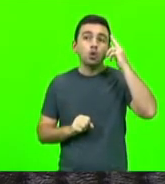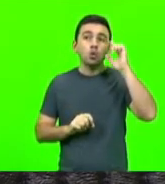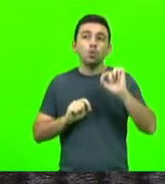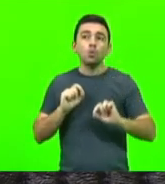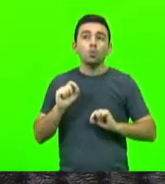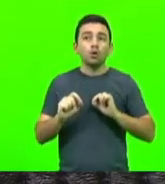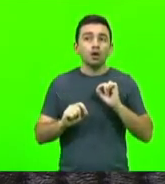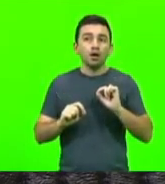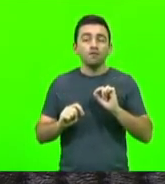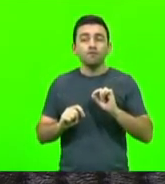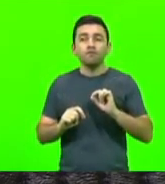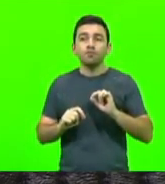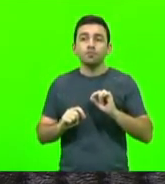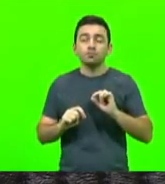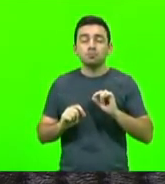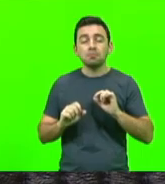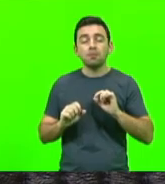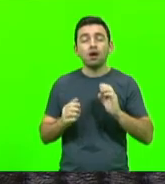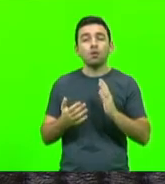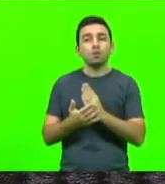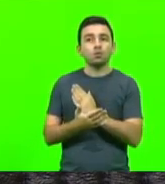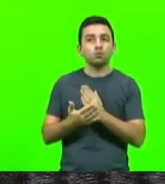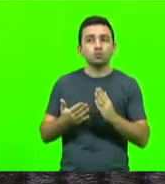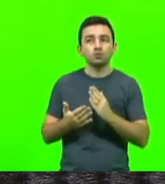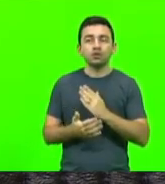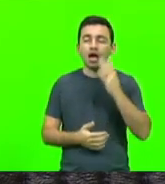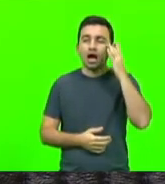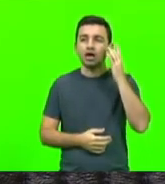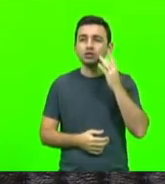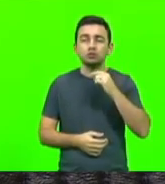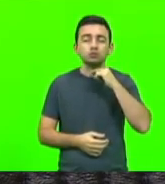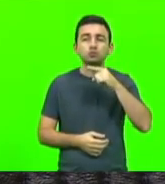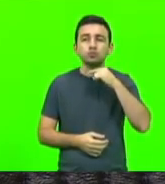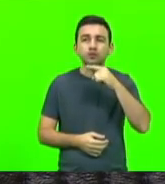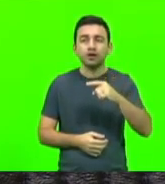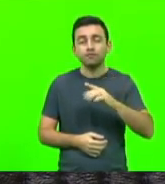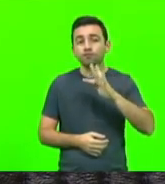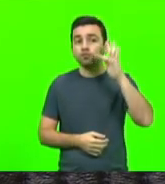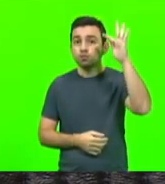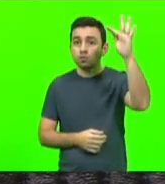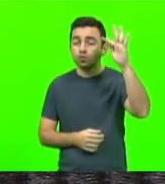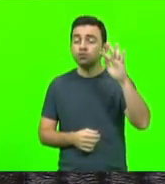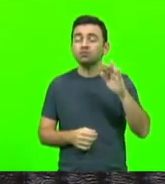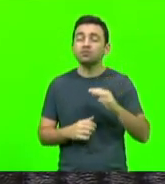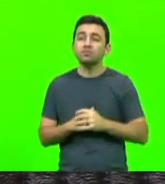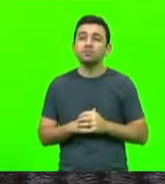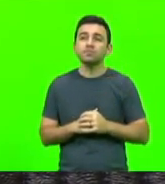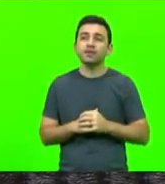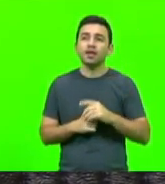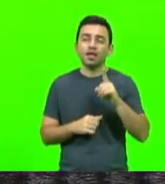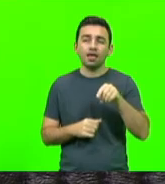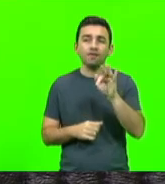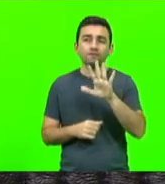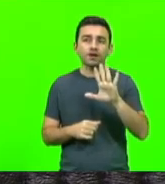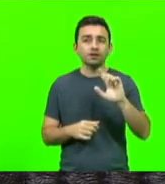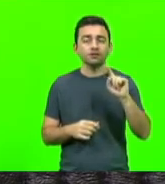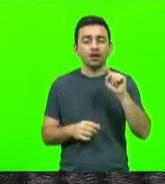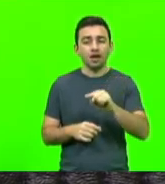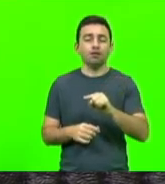podem chamar de utópico, mas sem utopia não há sonho, não há realidade, da federalização da FURB.